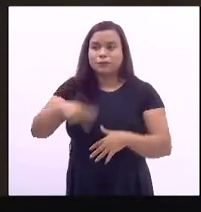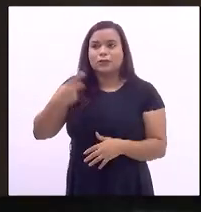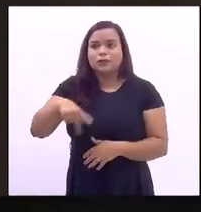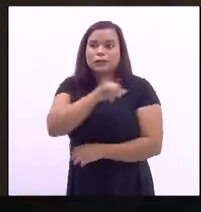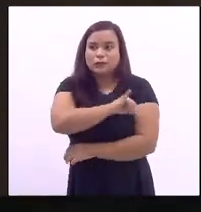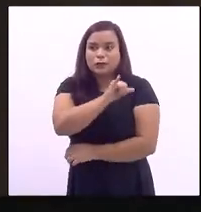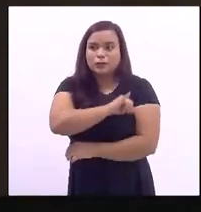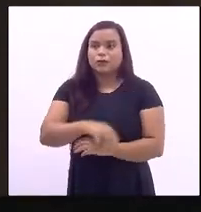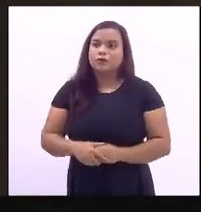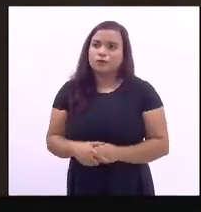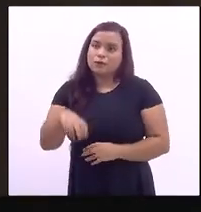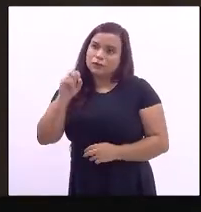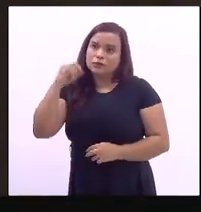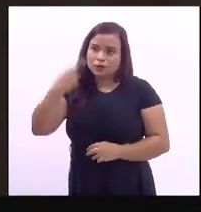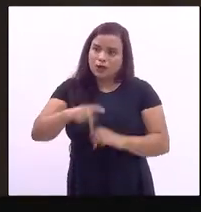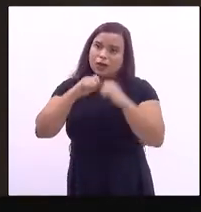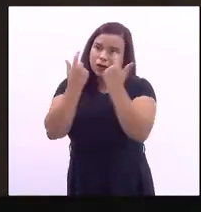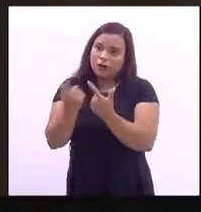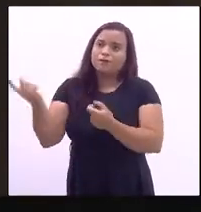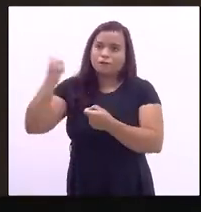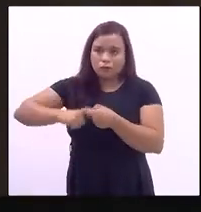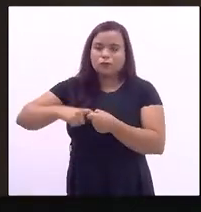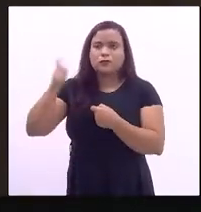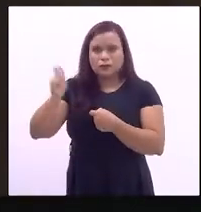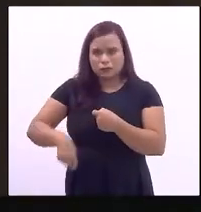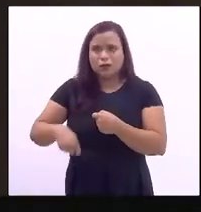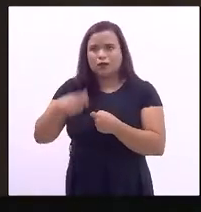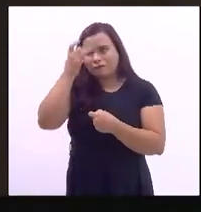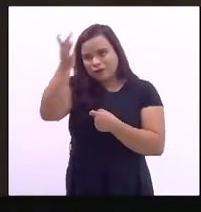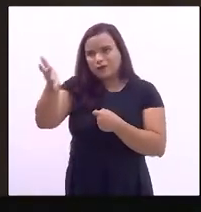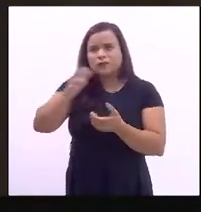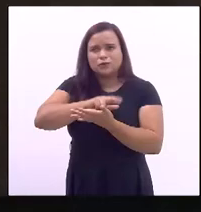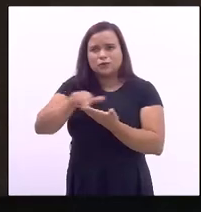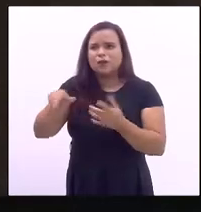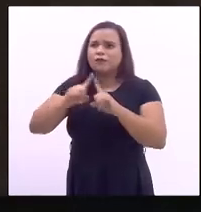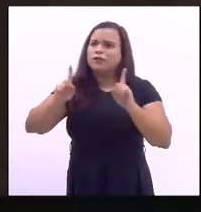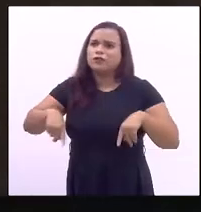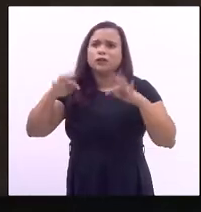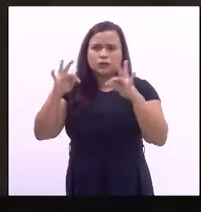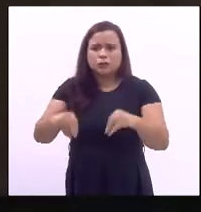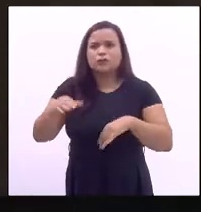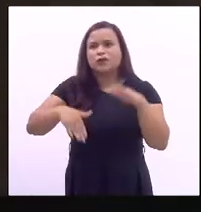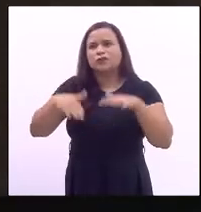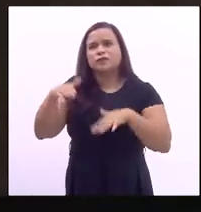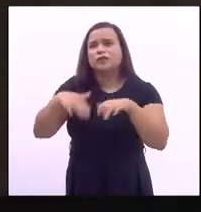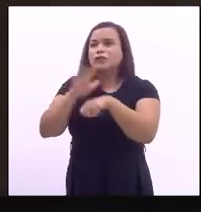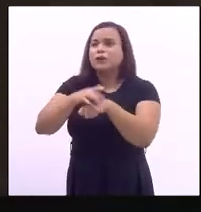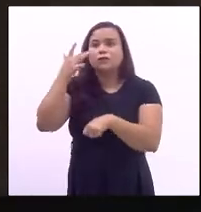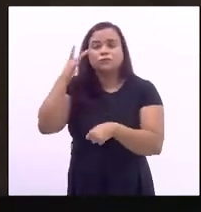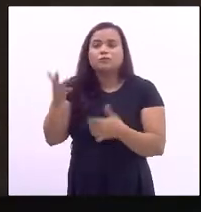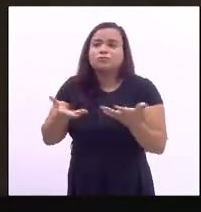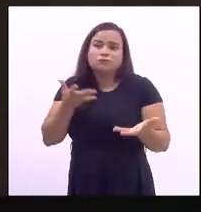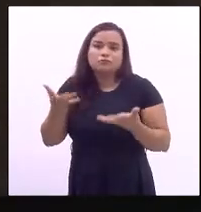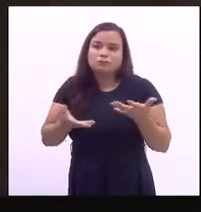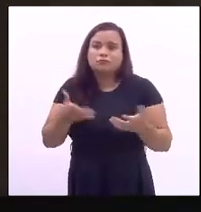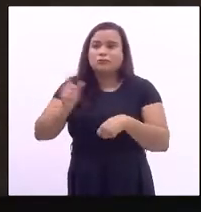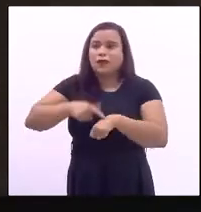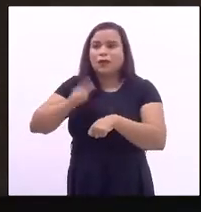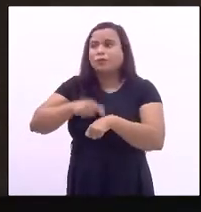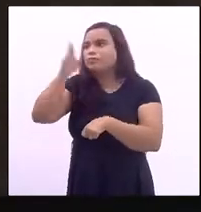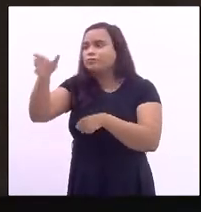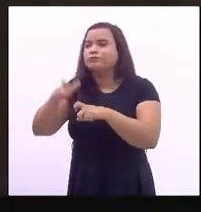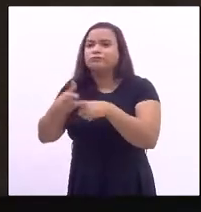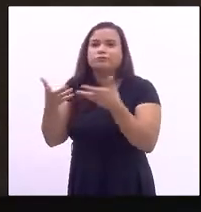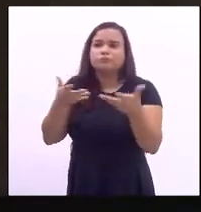fosse a casa pudesse retomar até para facilitar para os funcionários que a gente estão doentes então não tem tempo